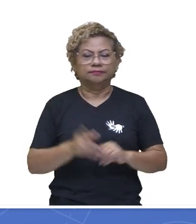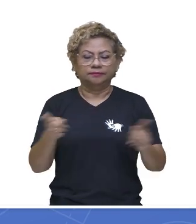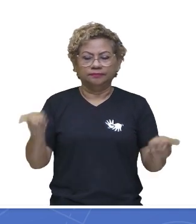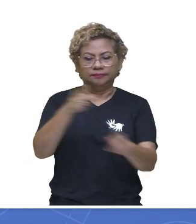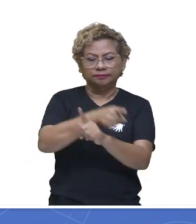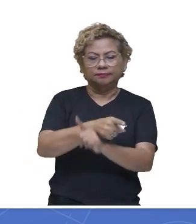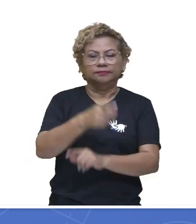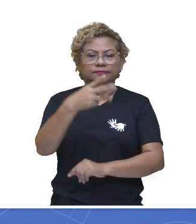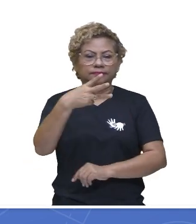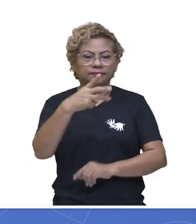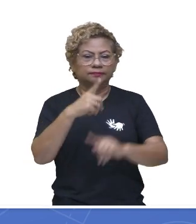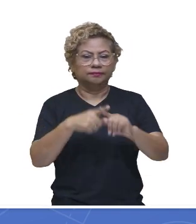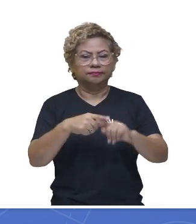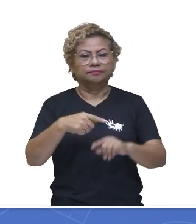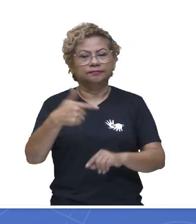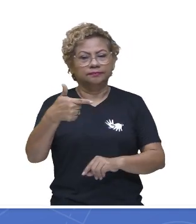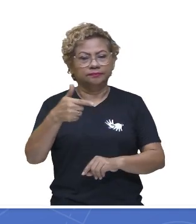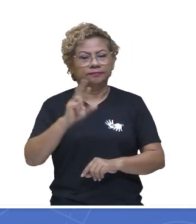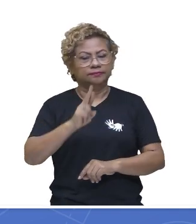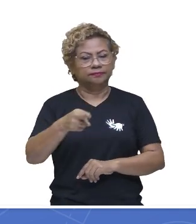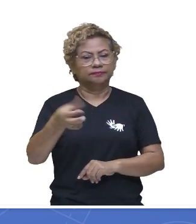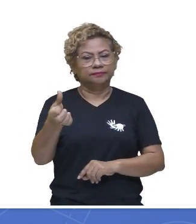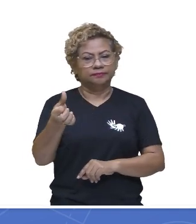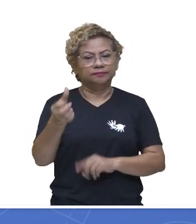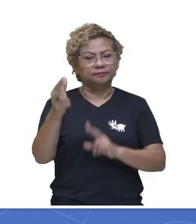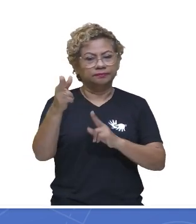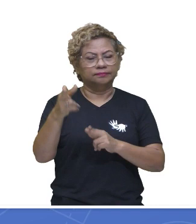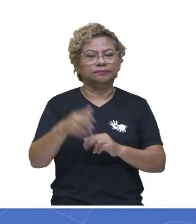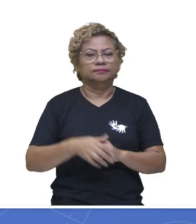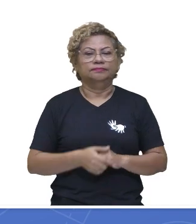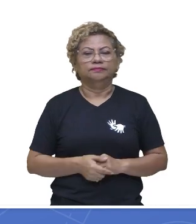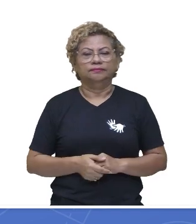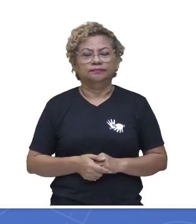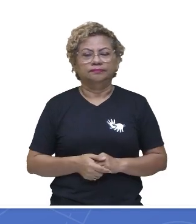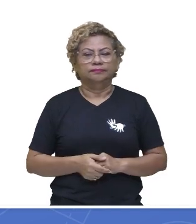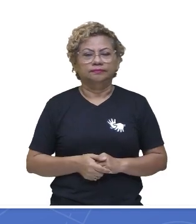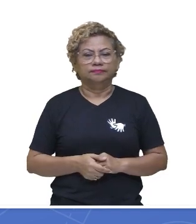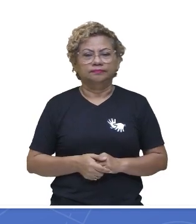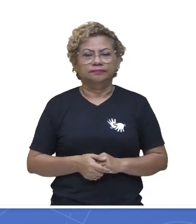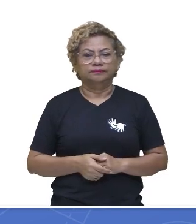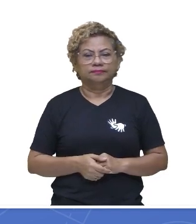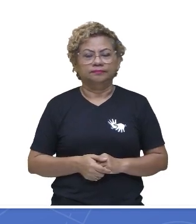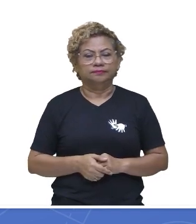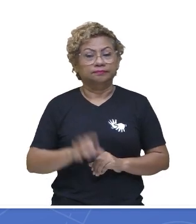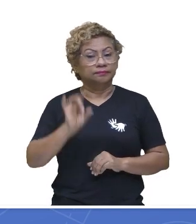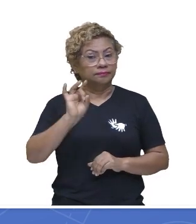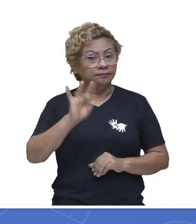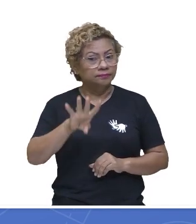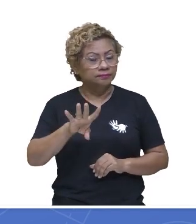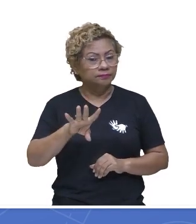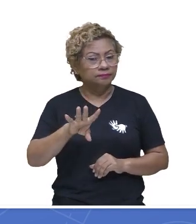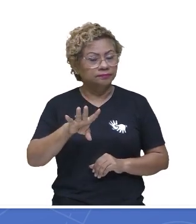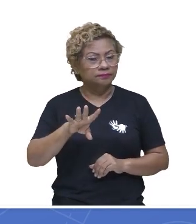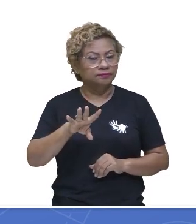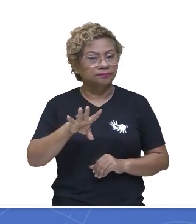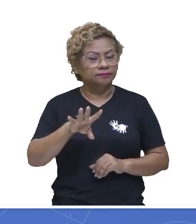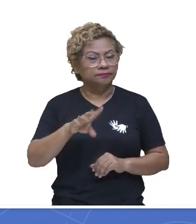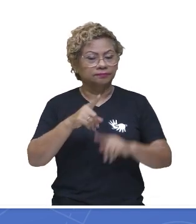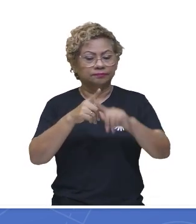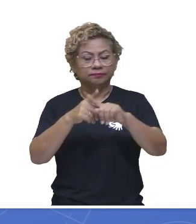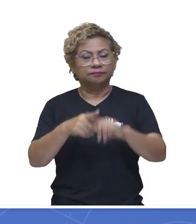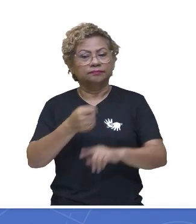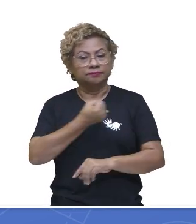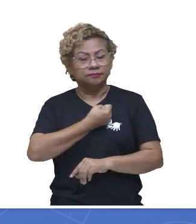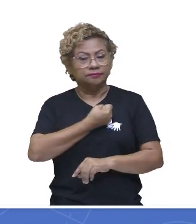3 vezes 2, que vai dar 6 também, ok? Mas isso aqui na multiplicação de números, tá? No caso